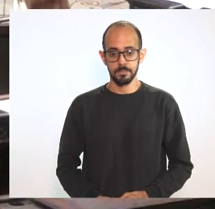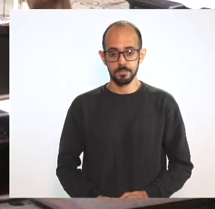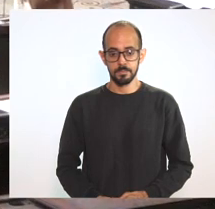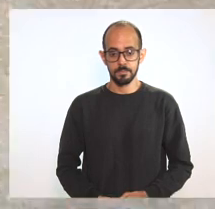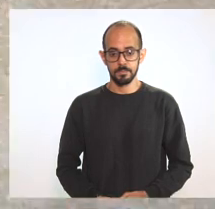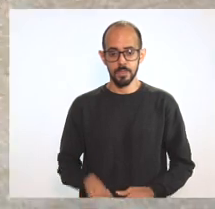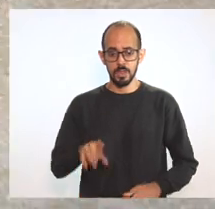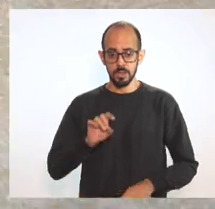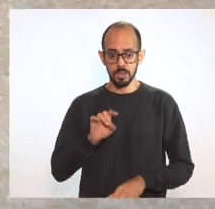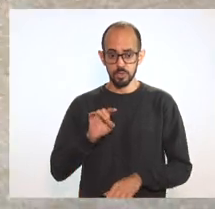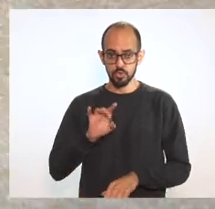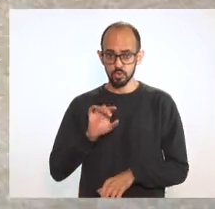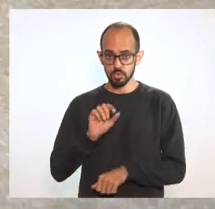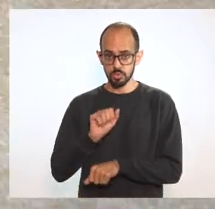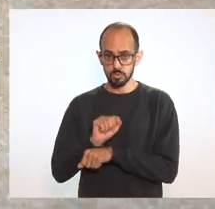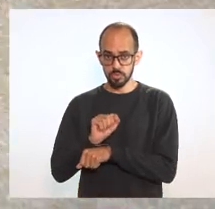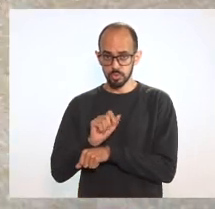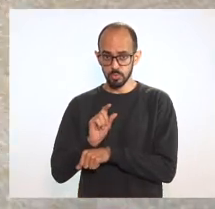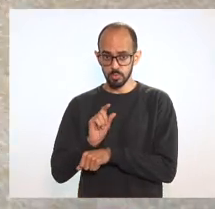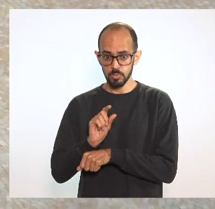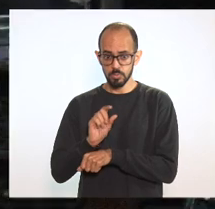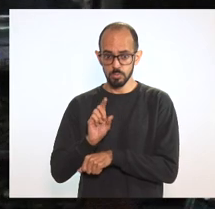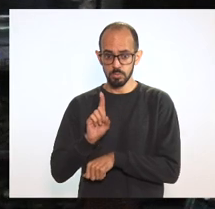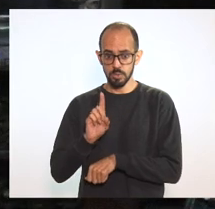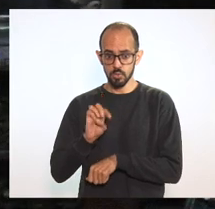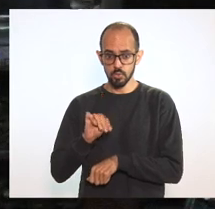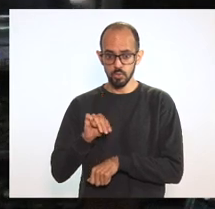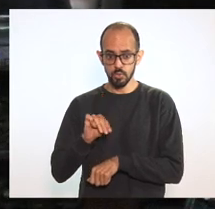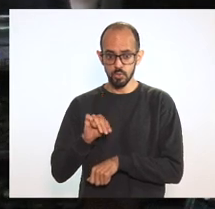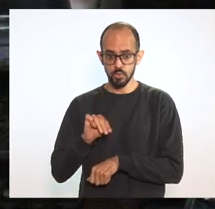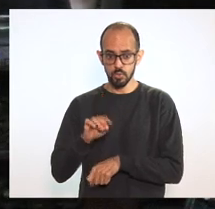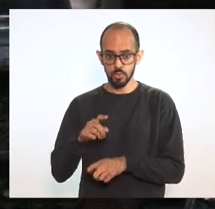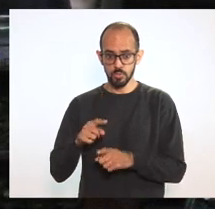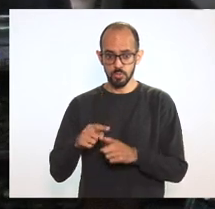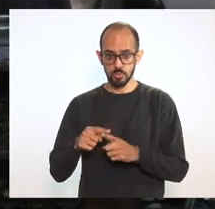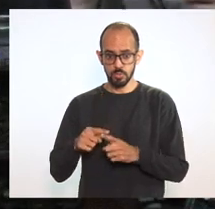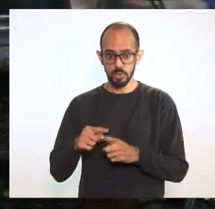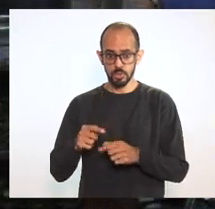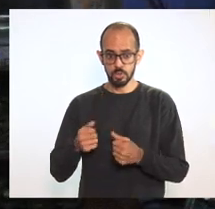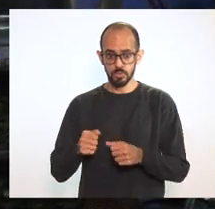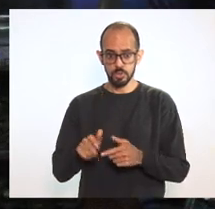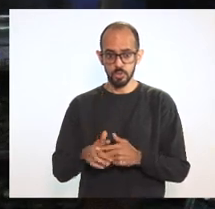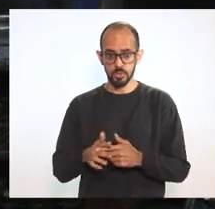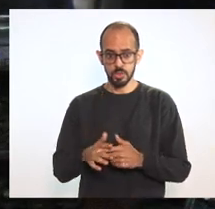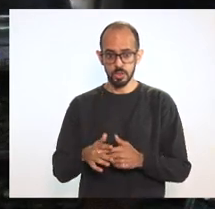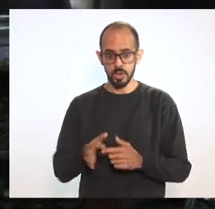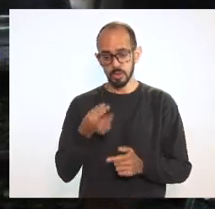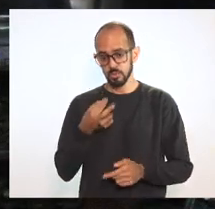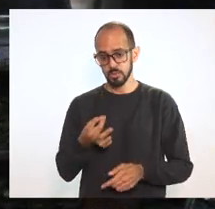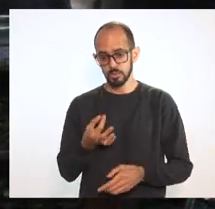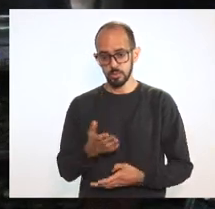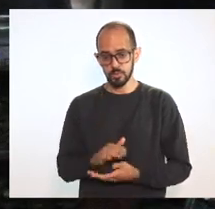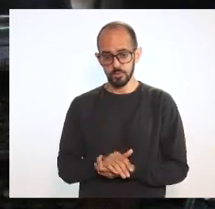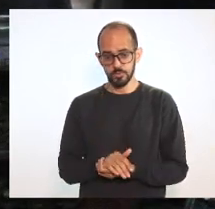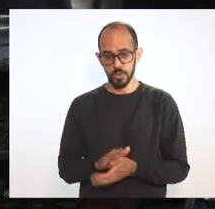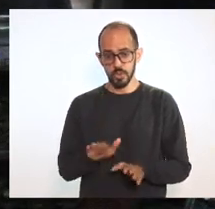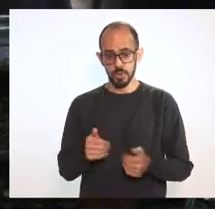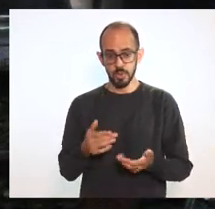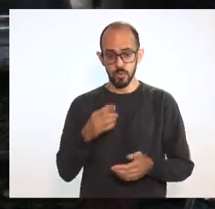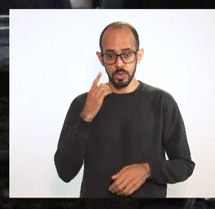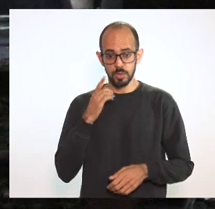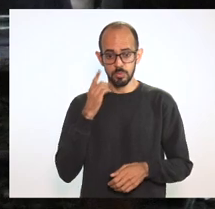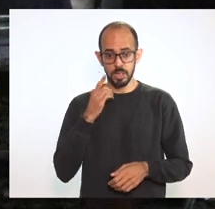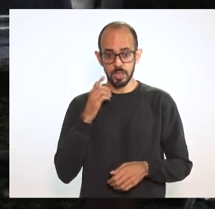Só um minuto, senhor presidente. Então, para refazer o projeto. Na verdade, a deputada Renata falou que o projeto dela